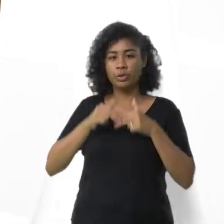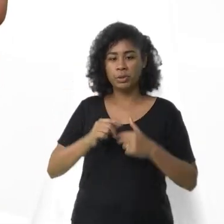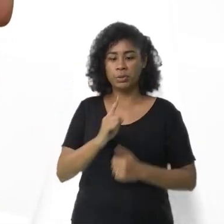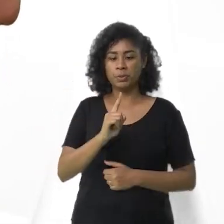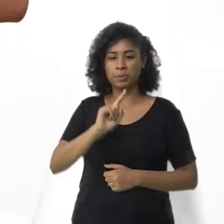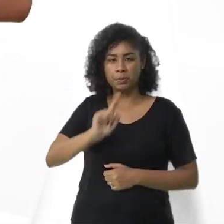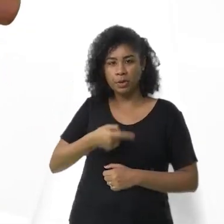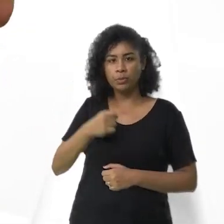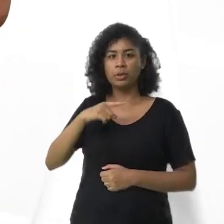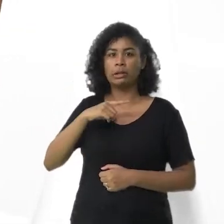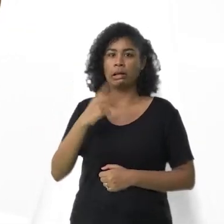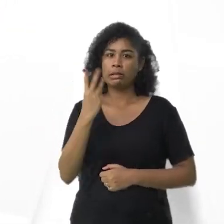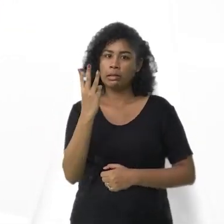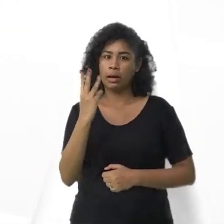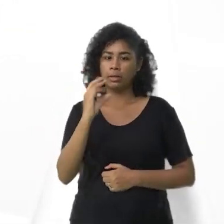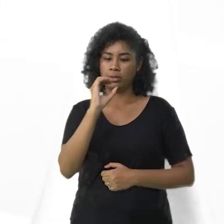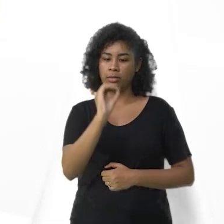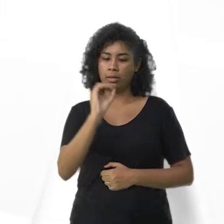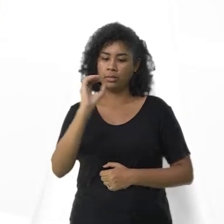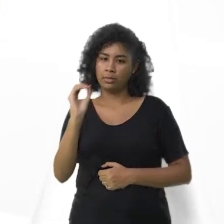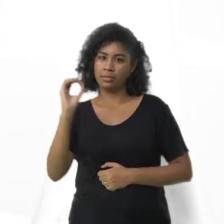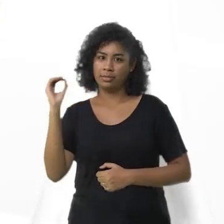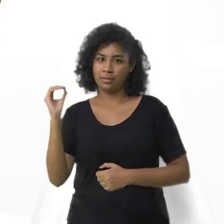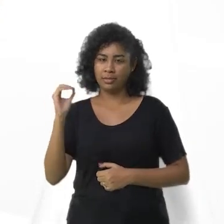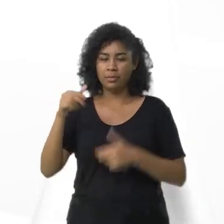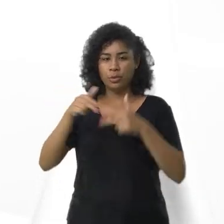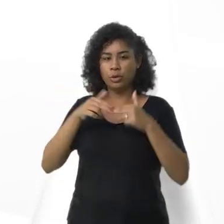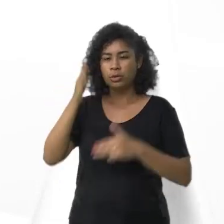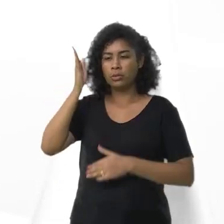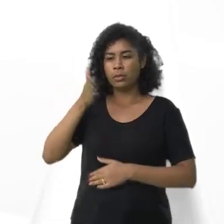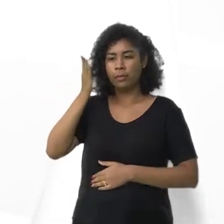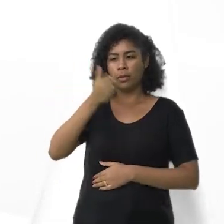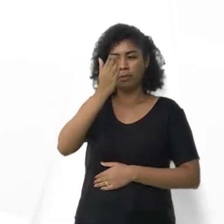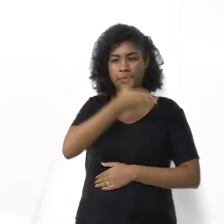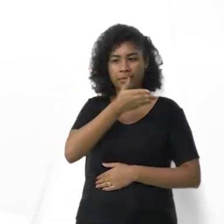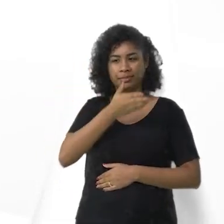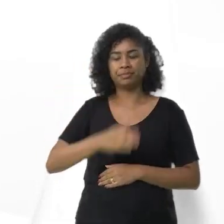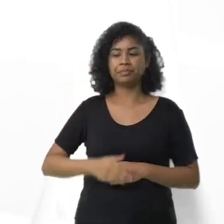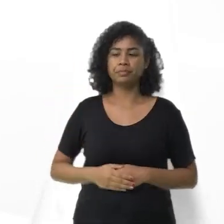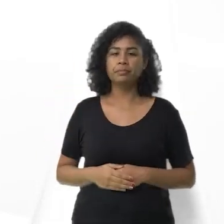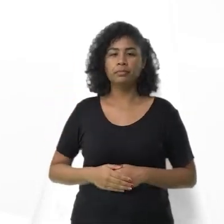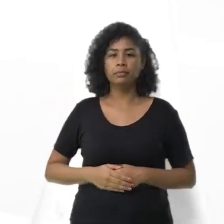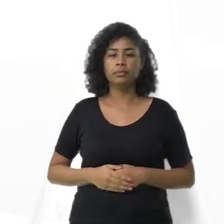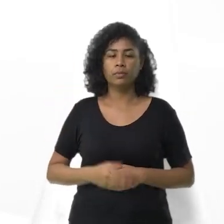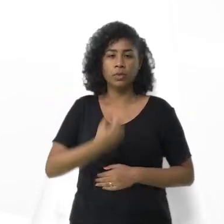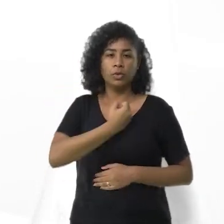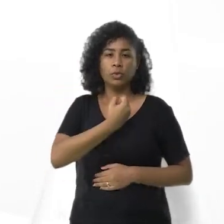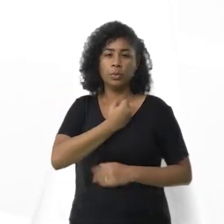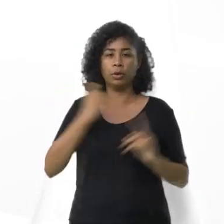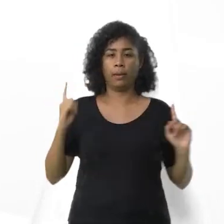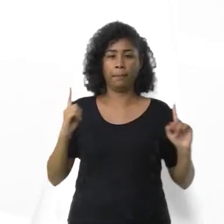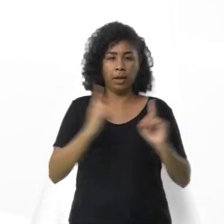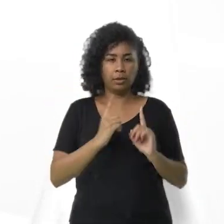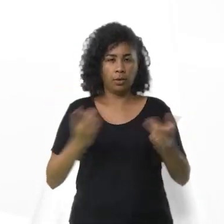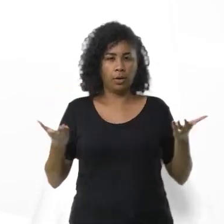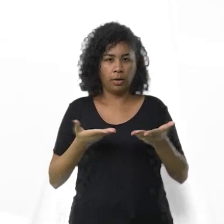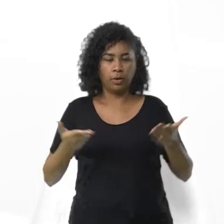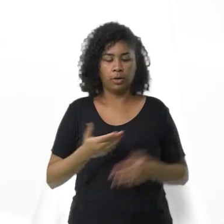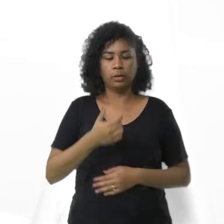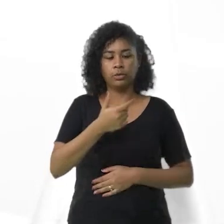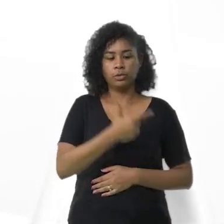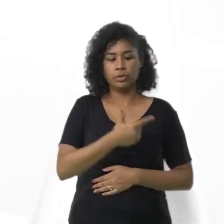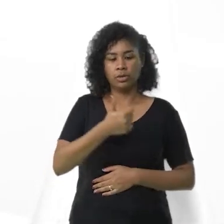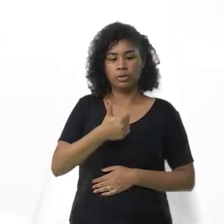zeros. Teremos agora, então, a divisão de números menores. 214 mil, porque o